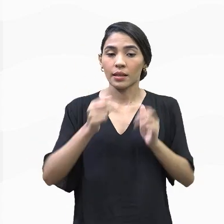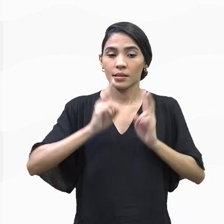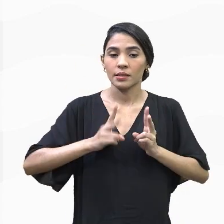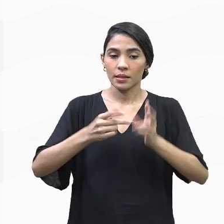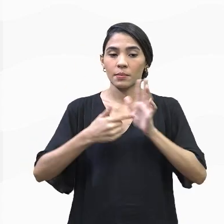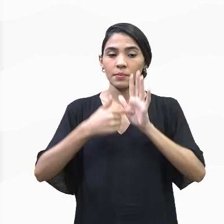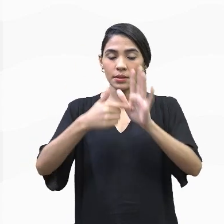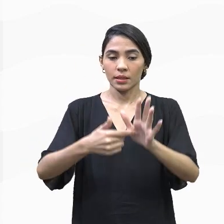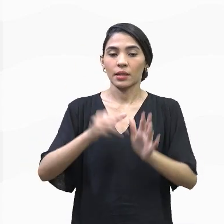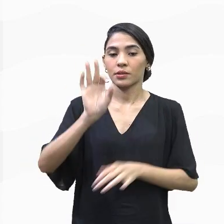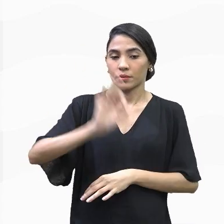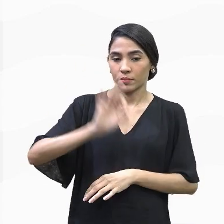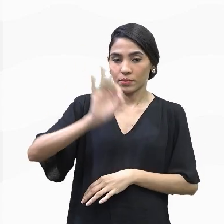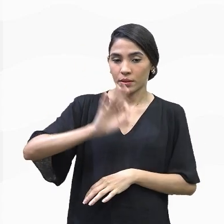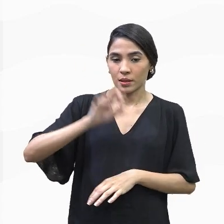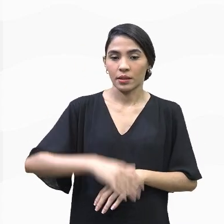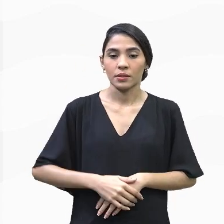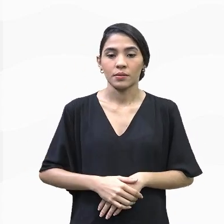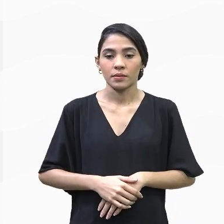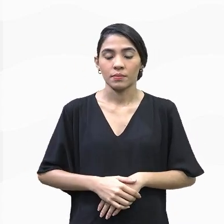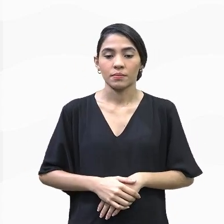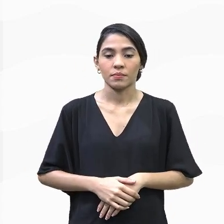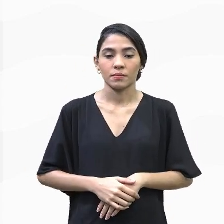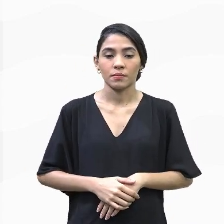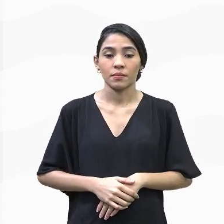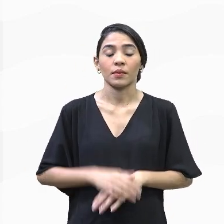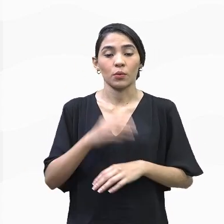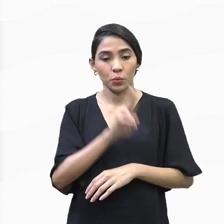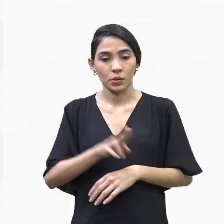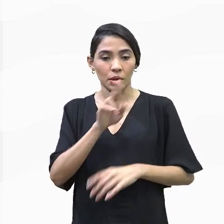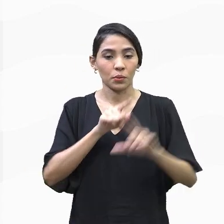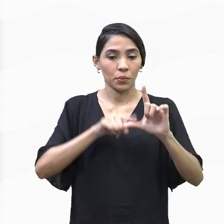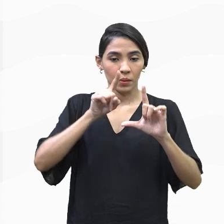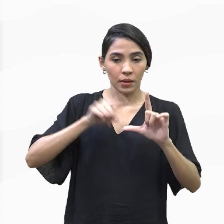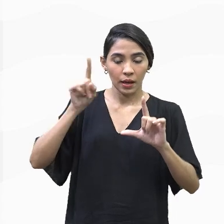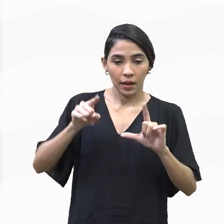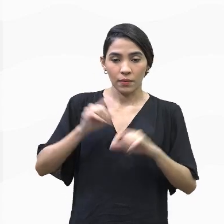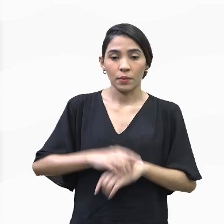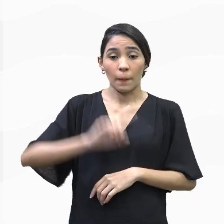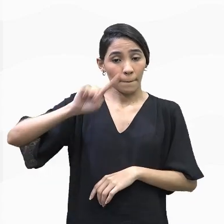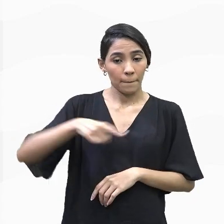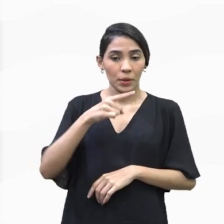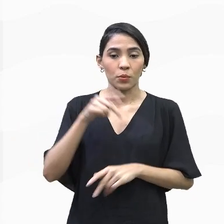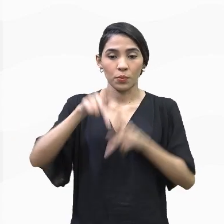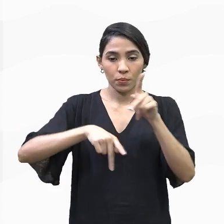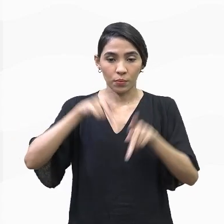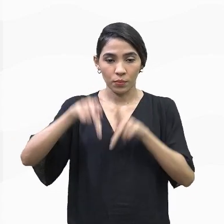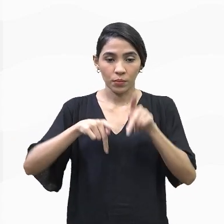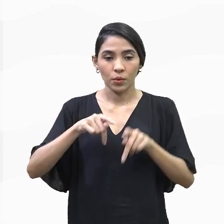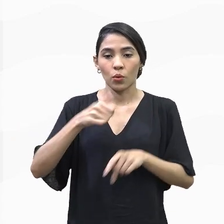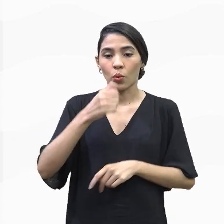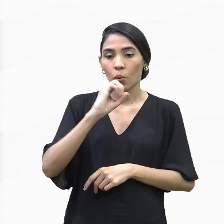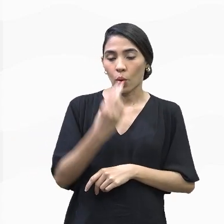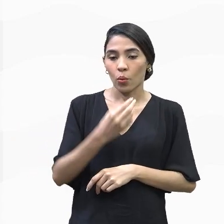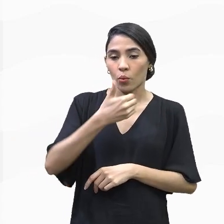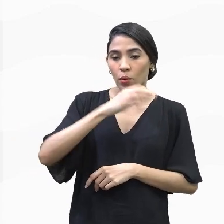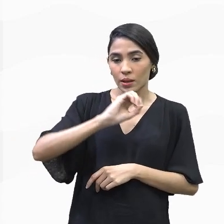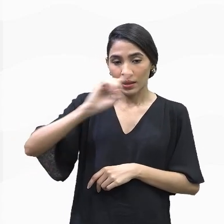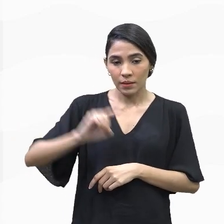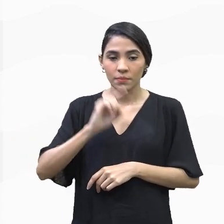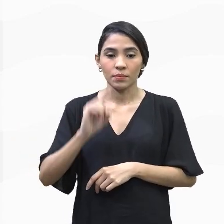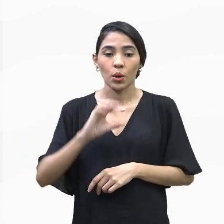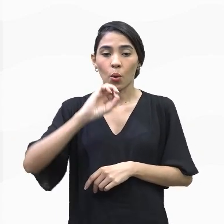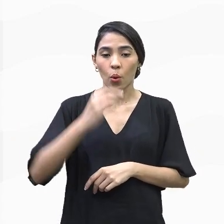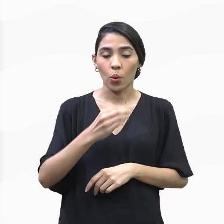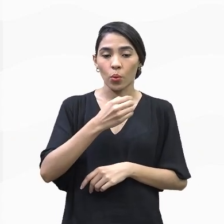sempre é apresentado em porcentagem, aí é dentro do gráfico, né? Para cada 1.000 habitantes, 10.000 habitantes ou